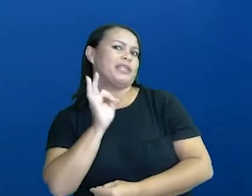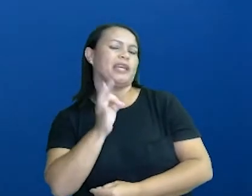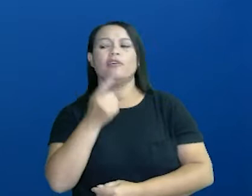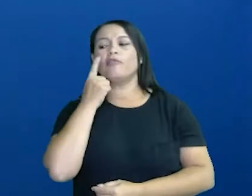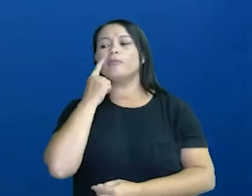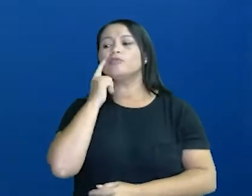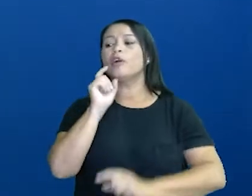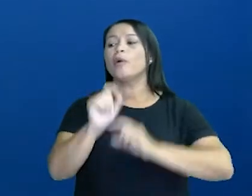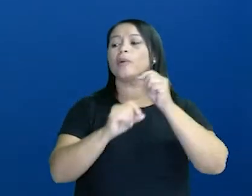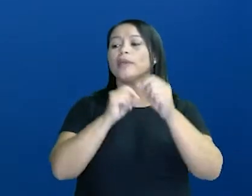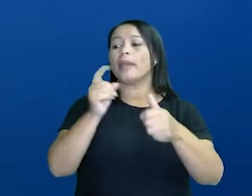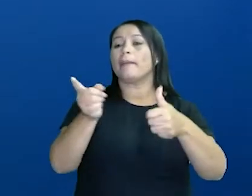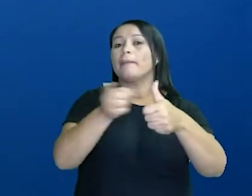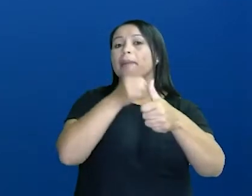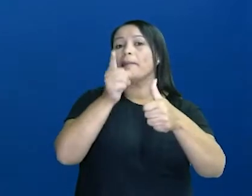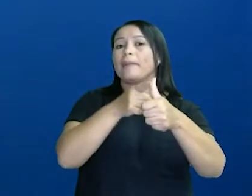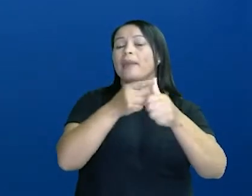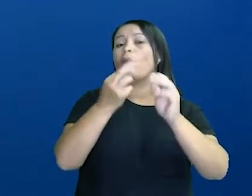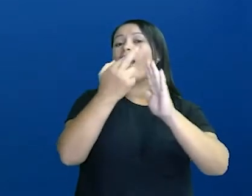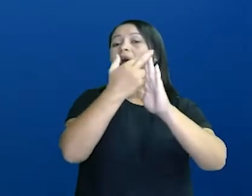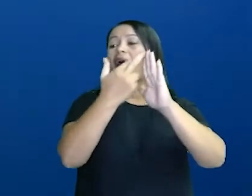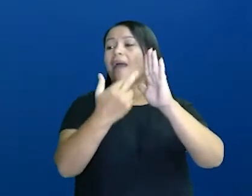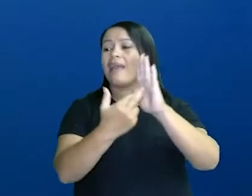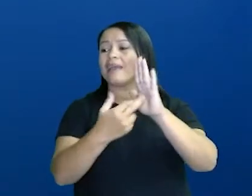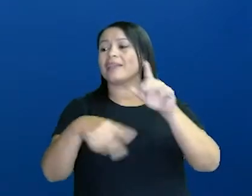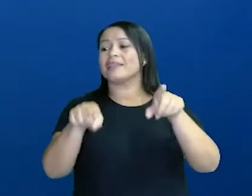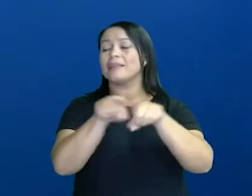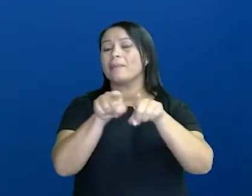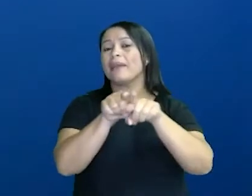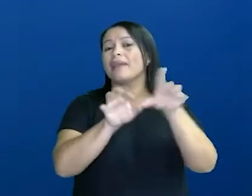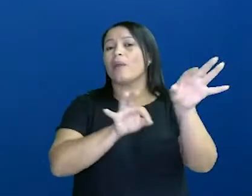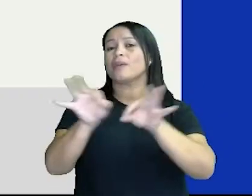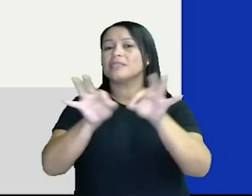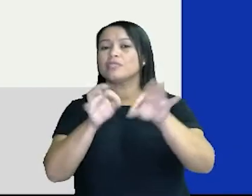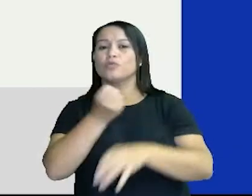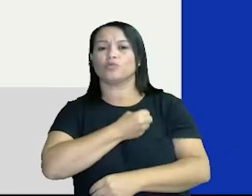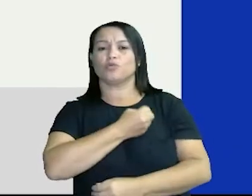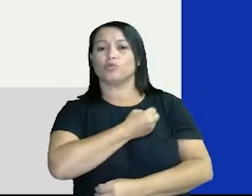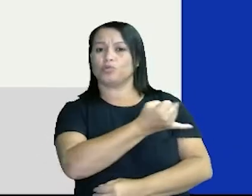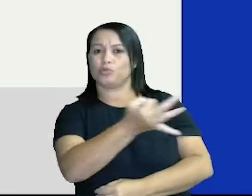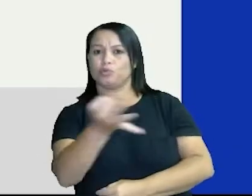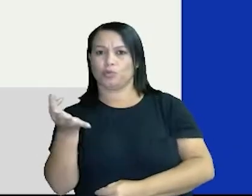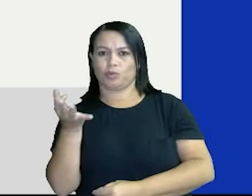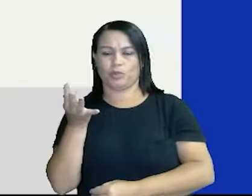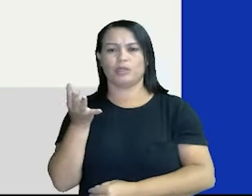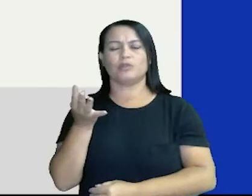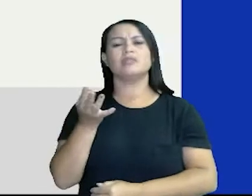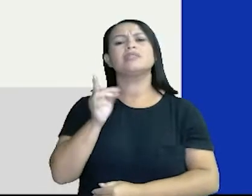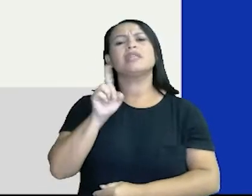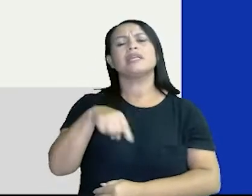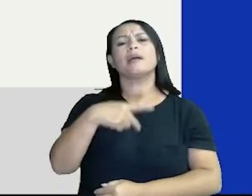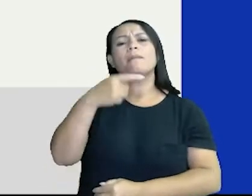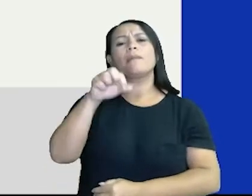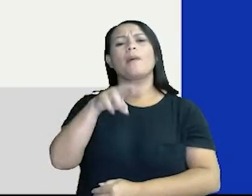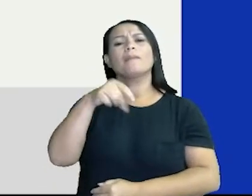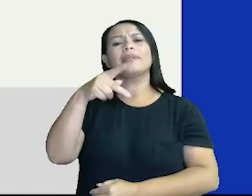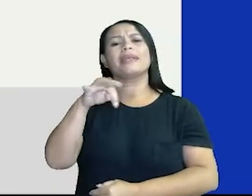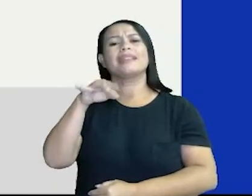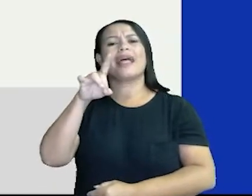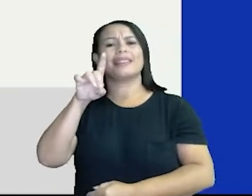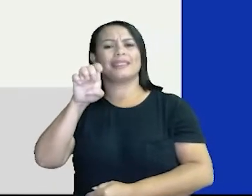Tá então vamos primeiro ver a forma algebrica descer juntos tá dessa propriedade